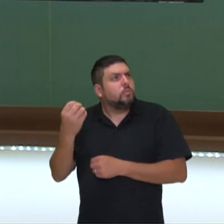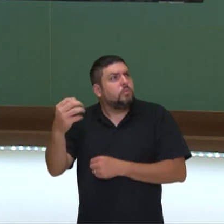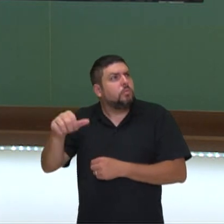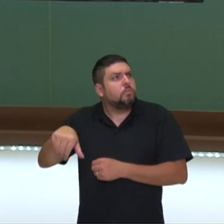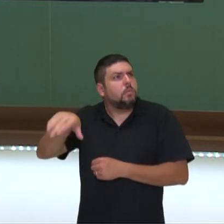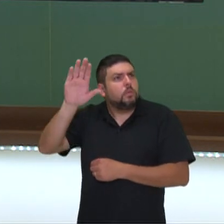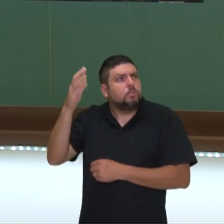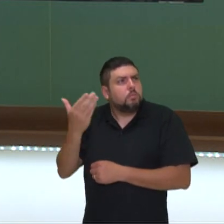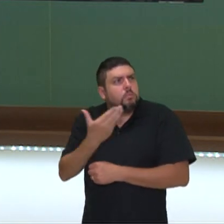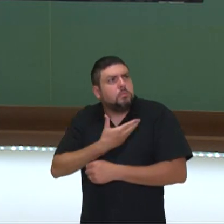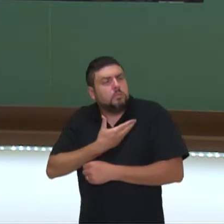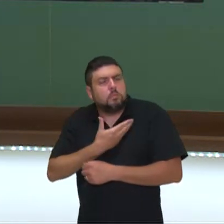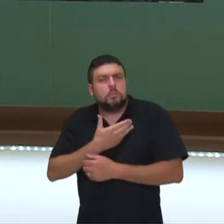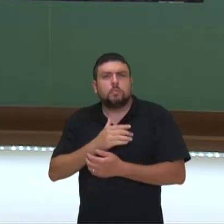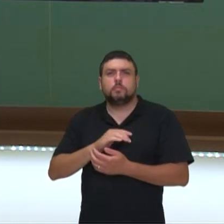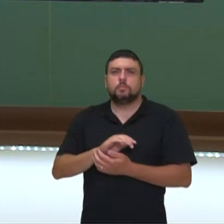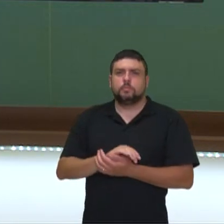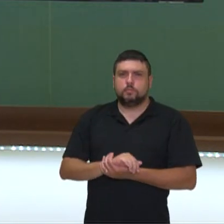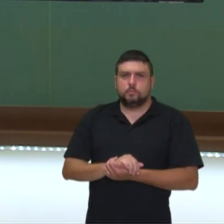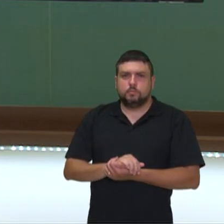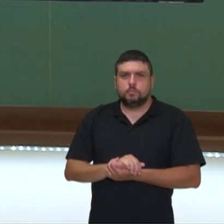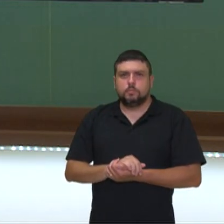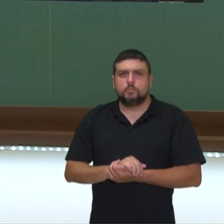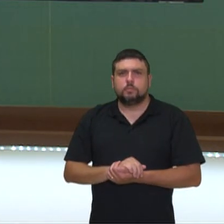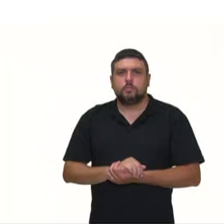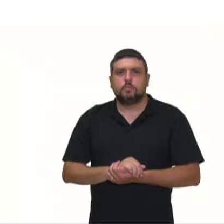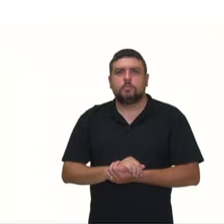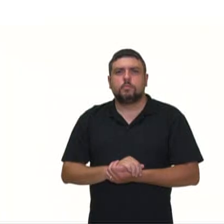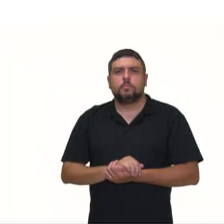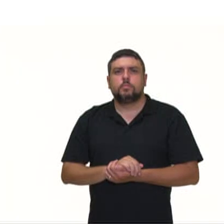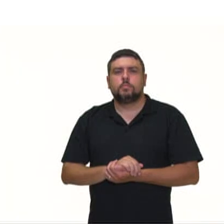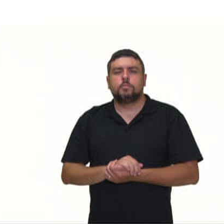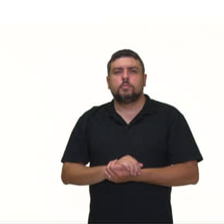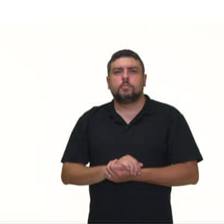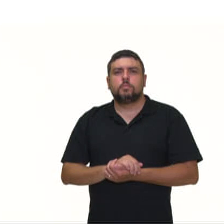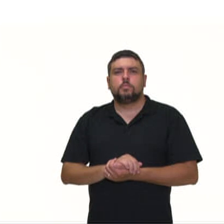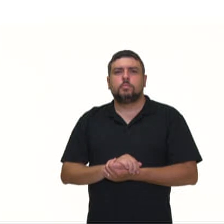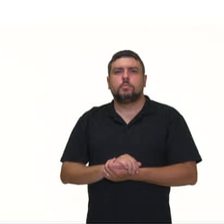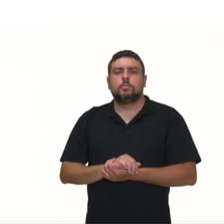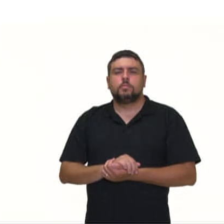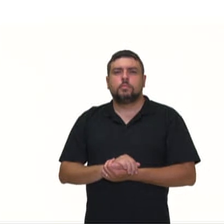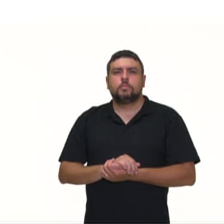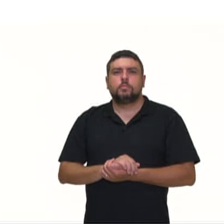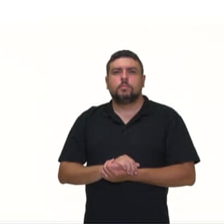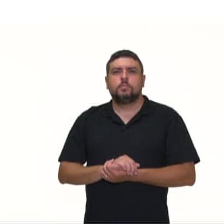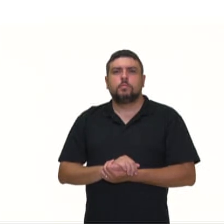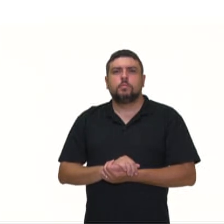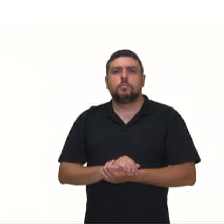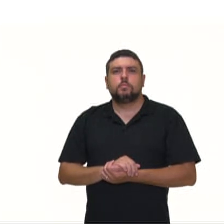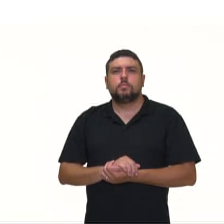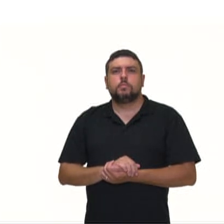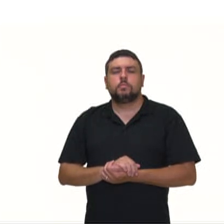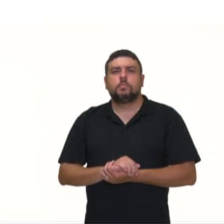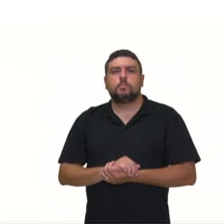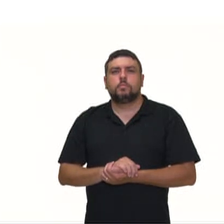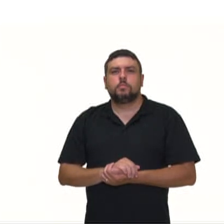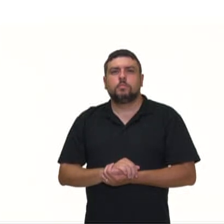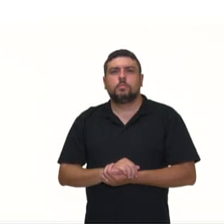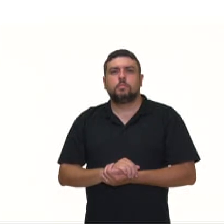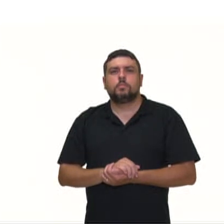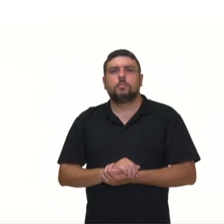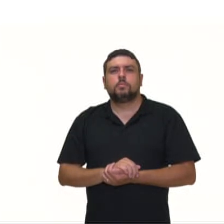tá? Beleza? Ok. Reading for detailed comprehension, number 1 and number 2,